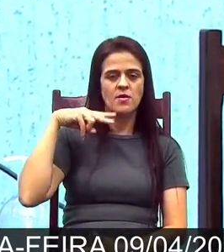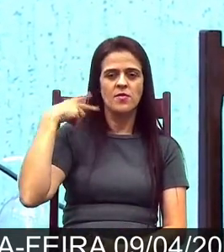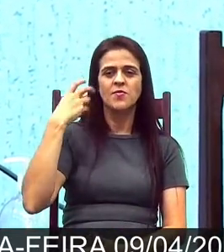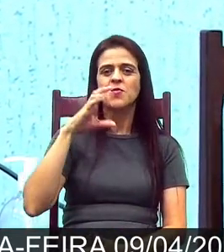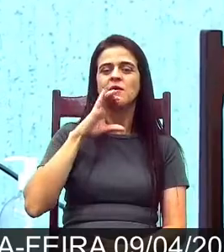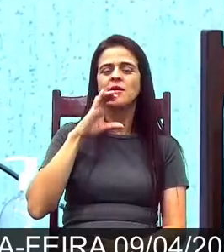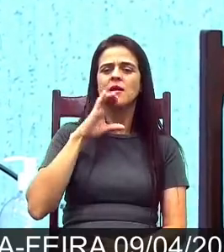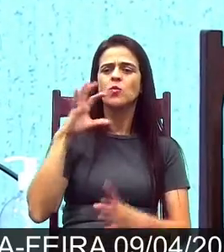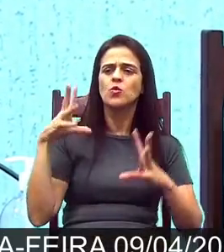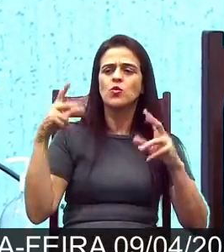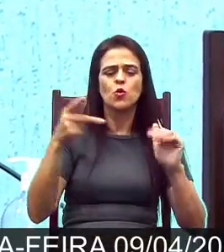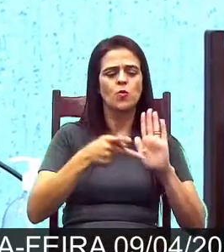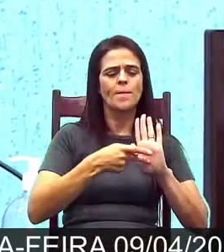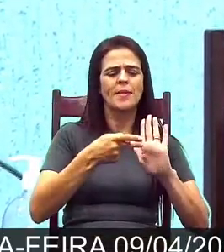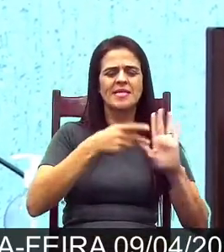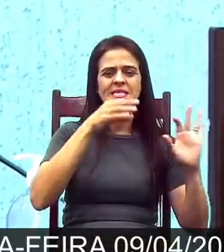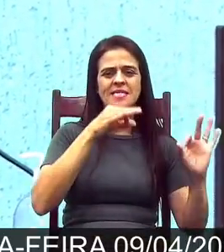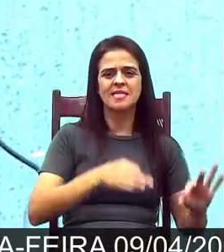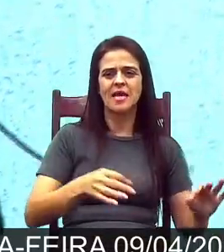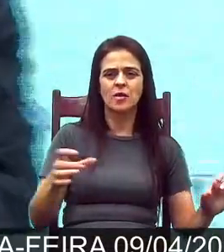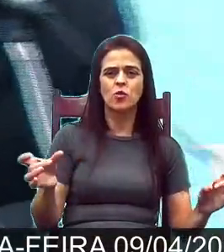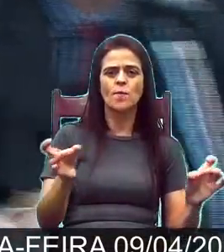também. Senhor presidente, discussão.